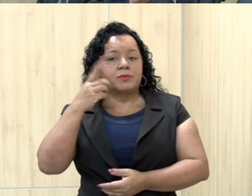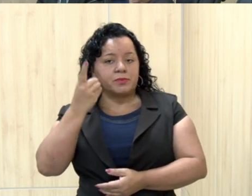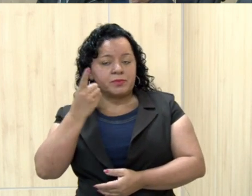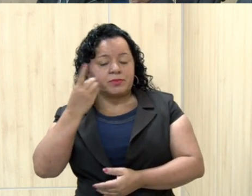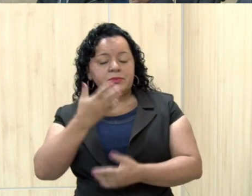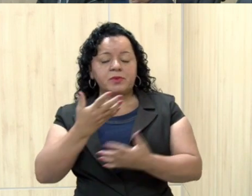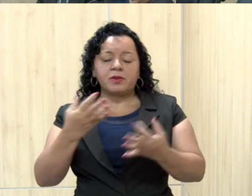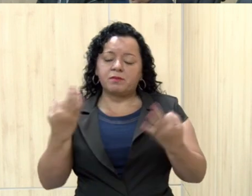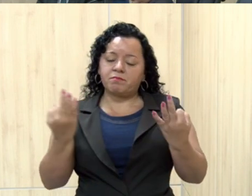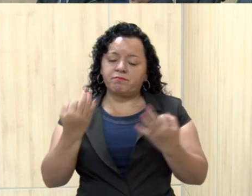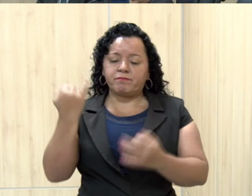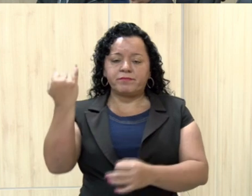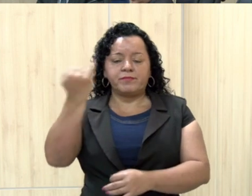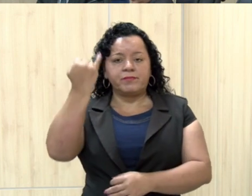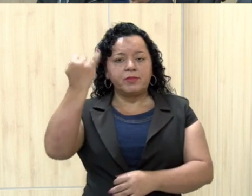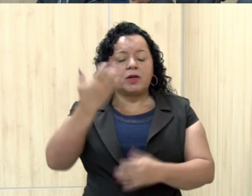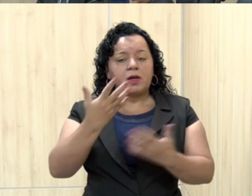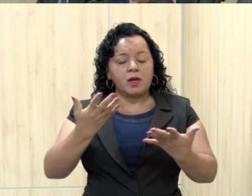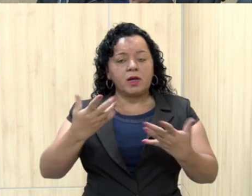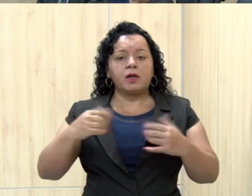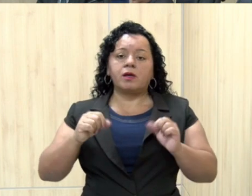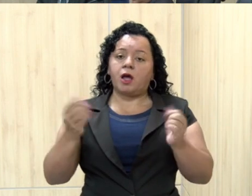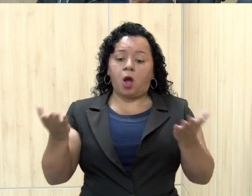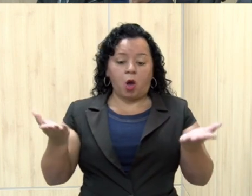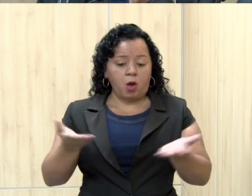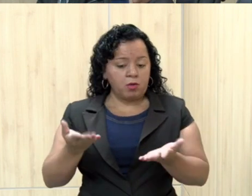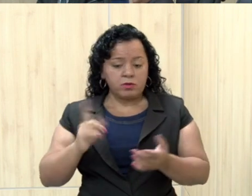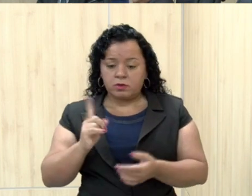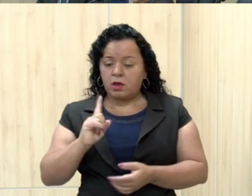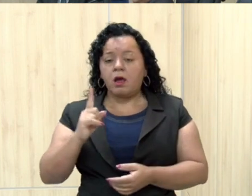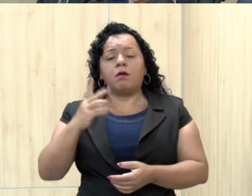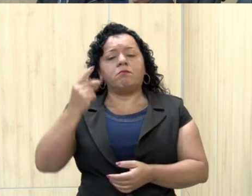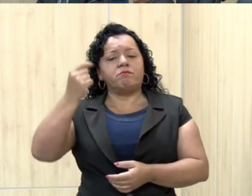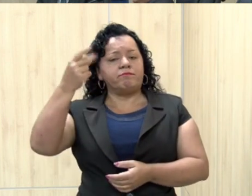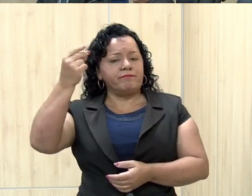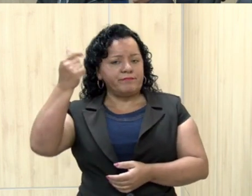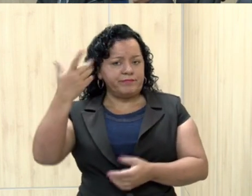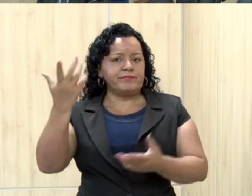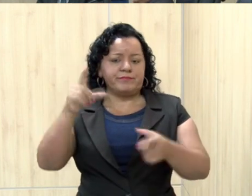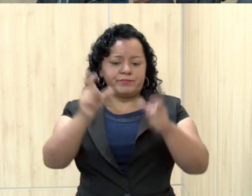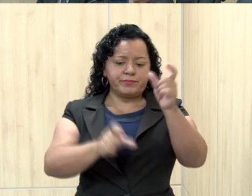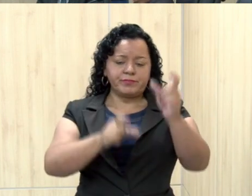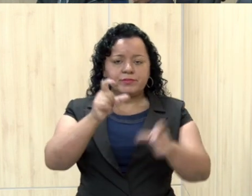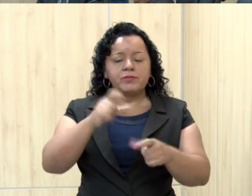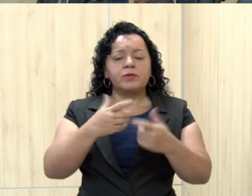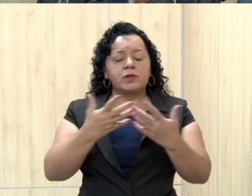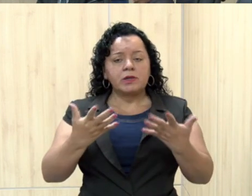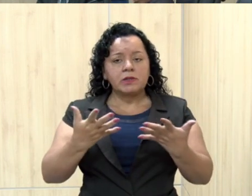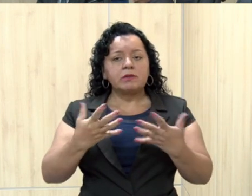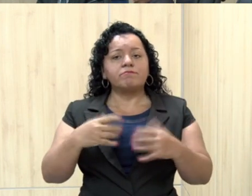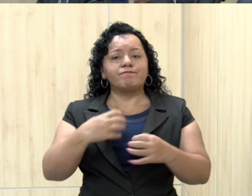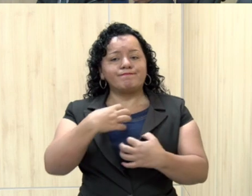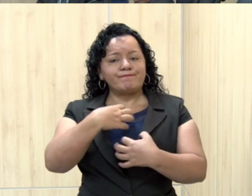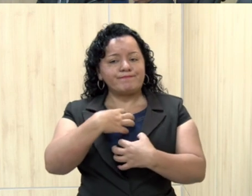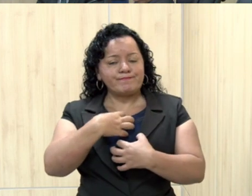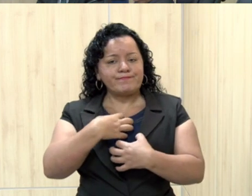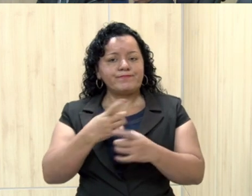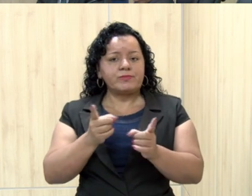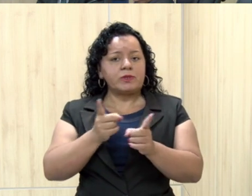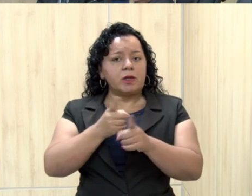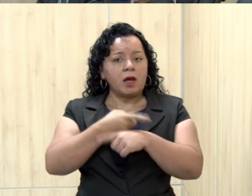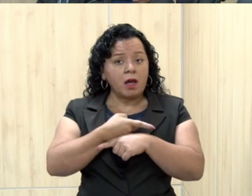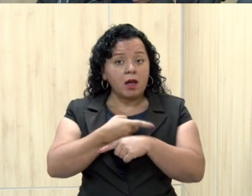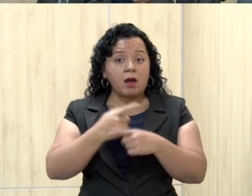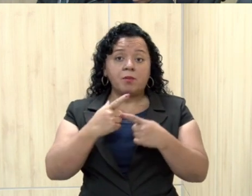que a boa parte dos nossos consumidores se sente lesado se sente com direitos ofendidos justamente porque a gente não tem